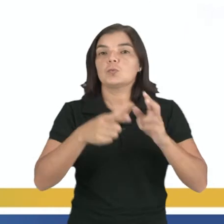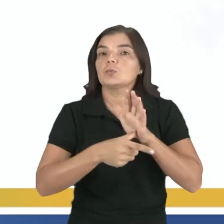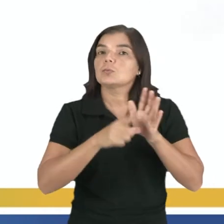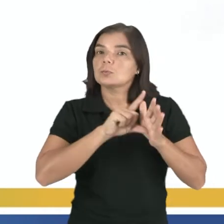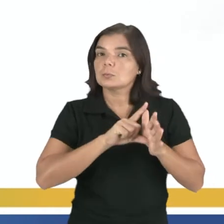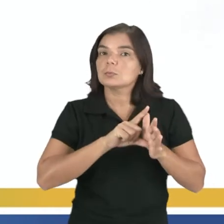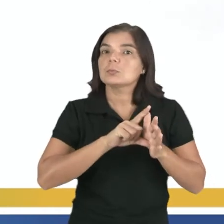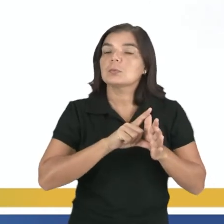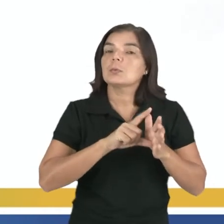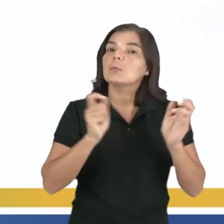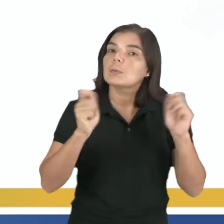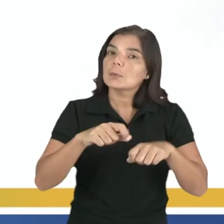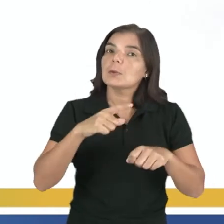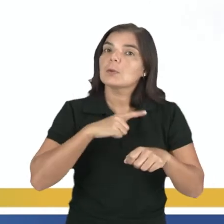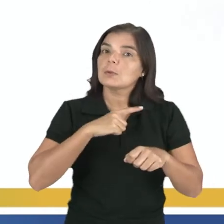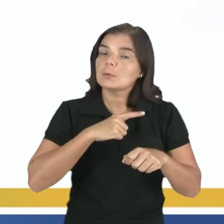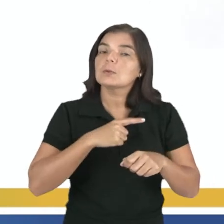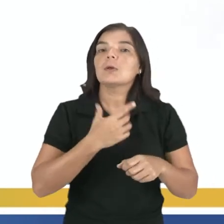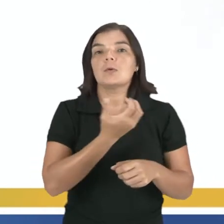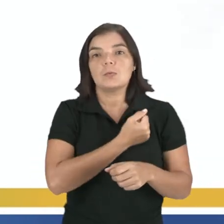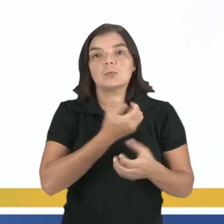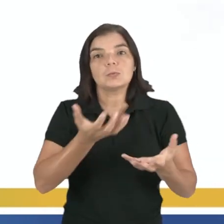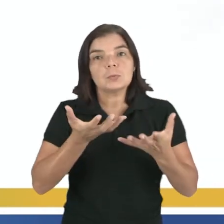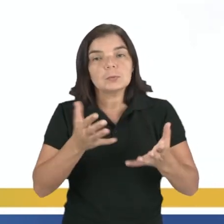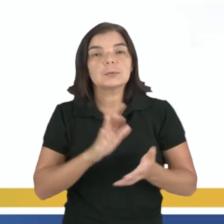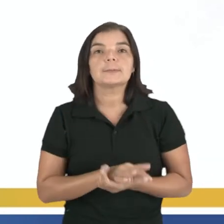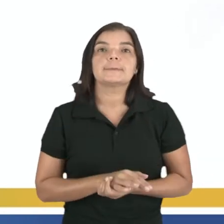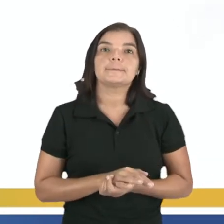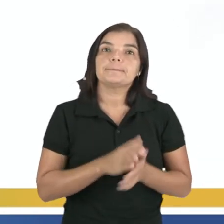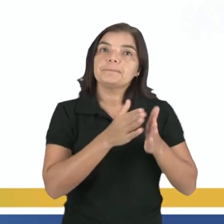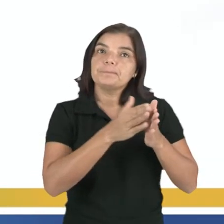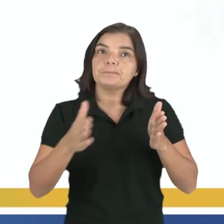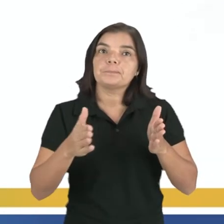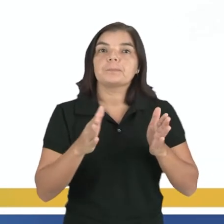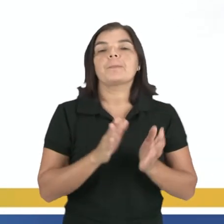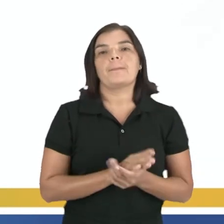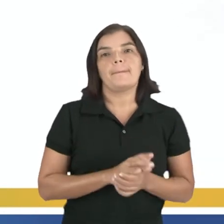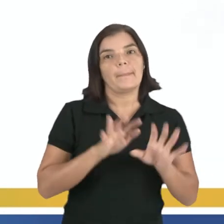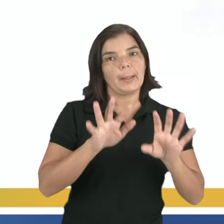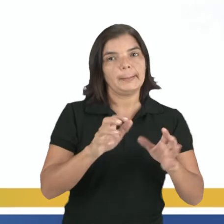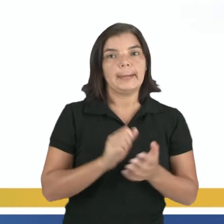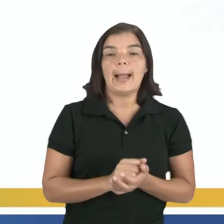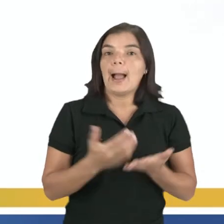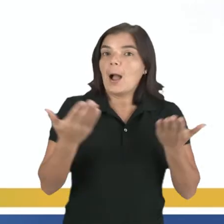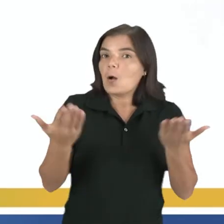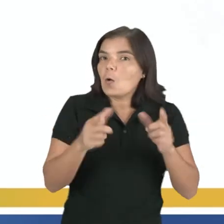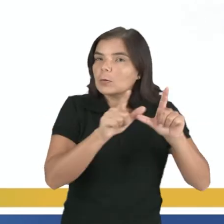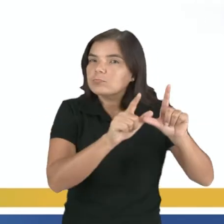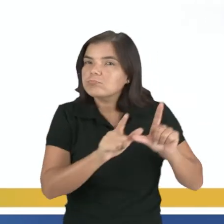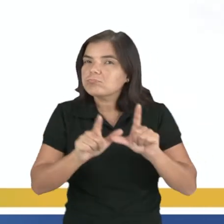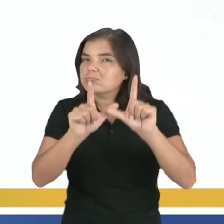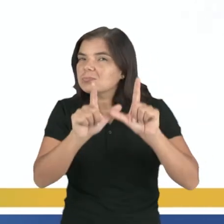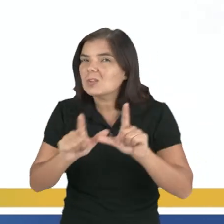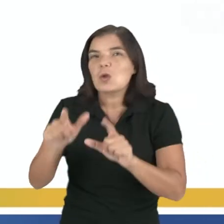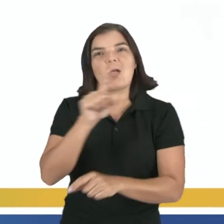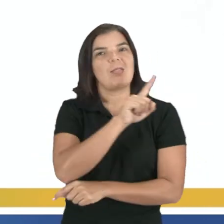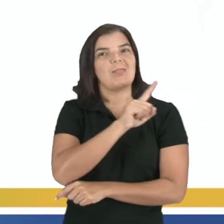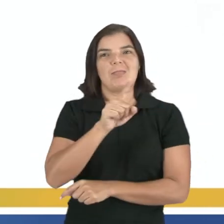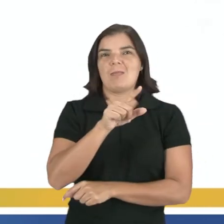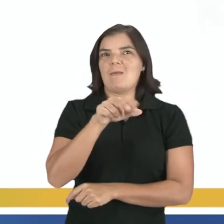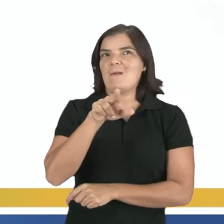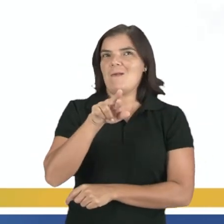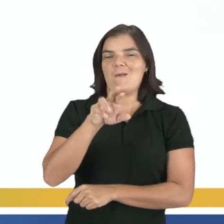anteriores para poder determinar aquele termo que eu quero. Então, sequência recursiva é isso. Agora, vamos ver aqui sequências